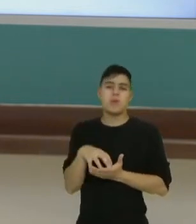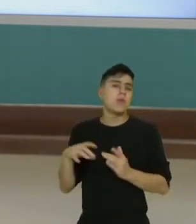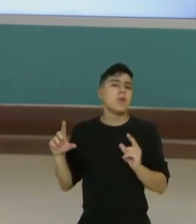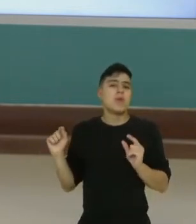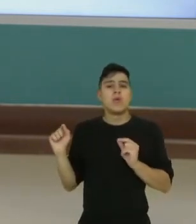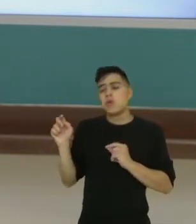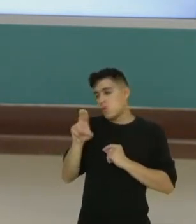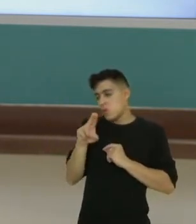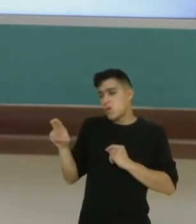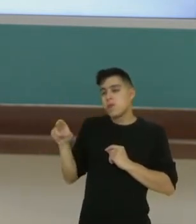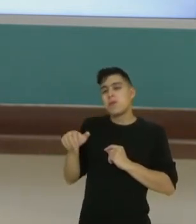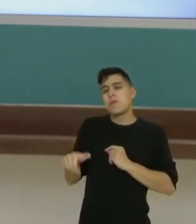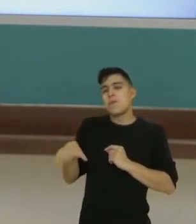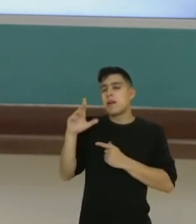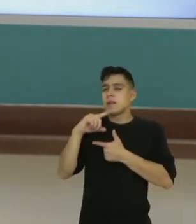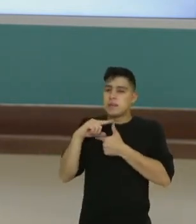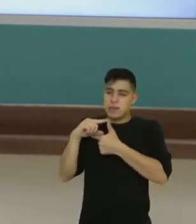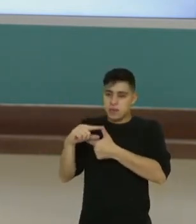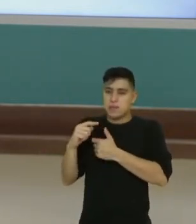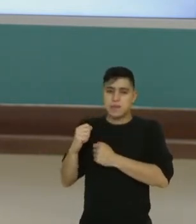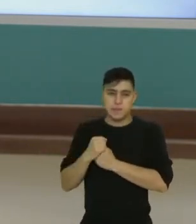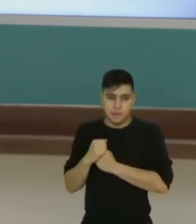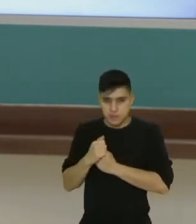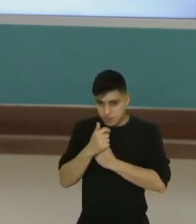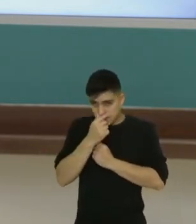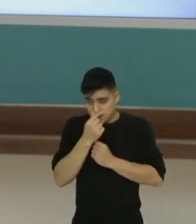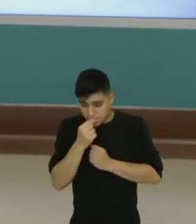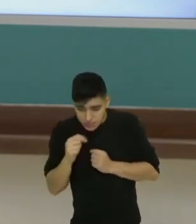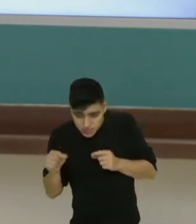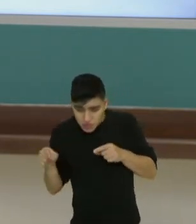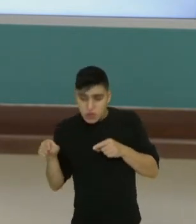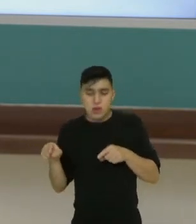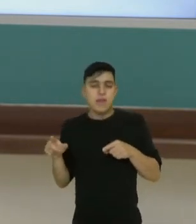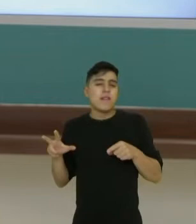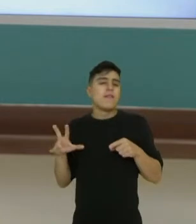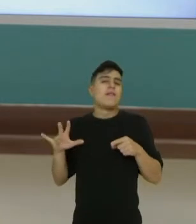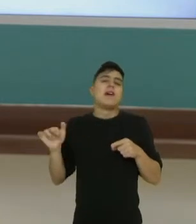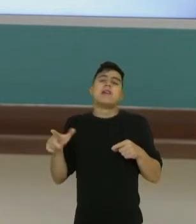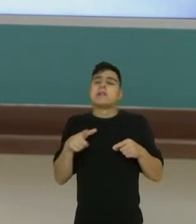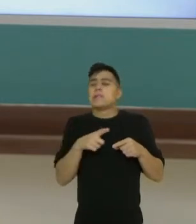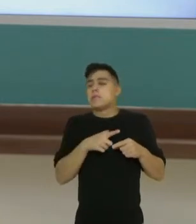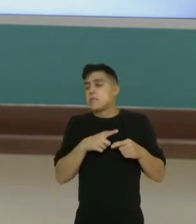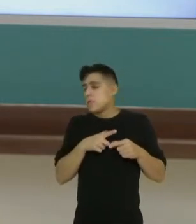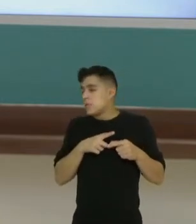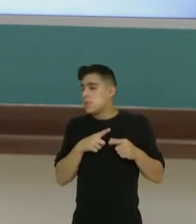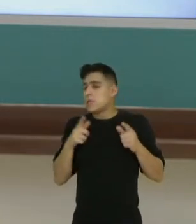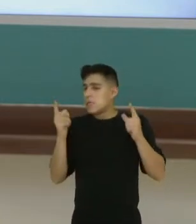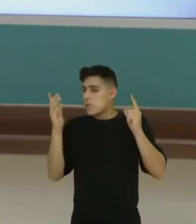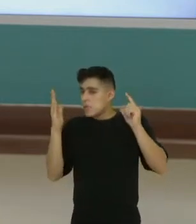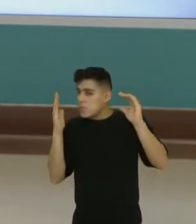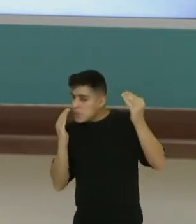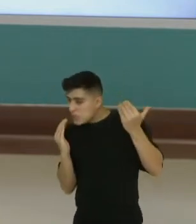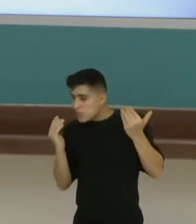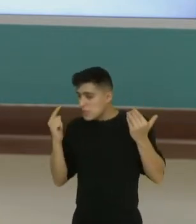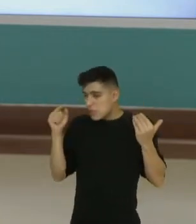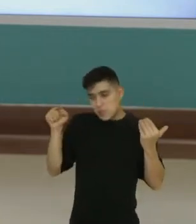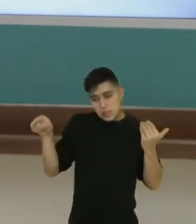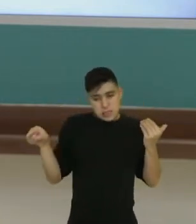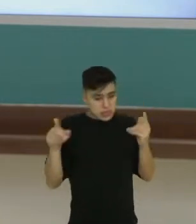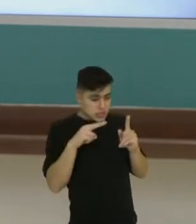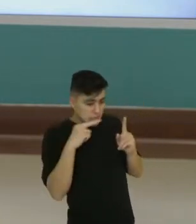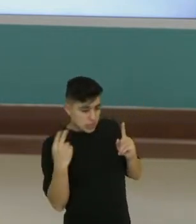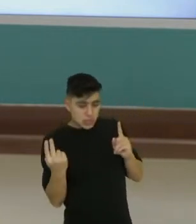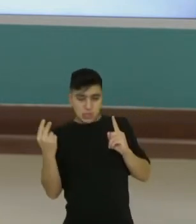eles denominam mais tradicionalista. Isso vai remeter, obviamente, toda e qualquer análise a partir do